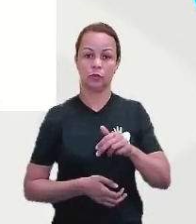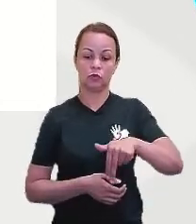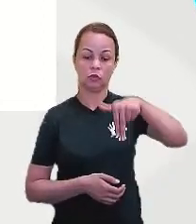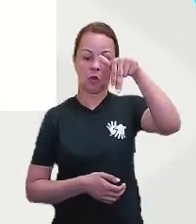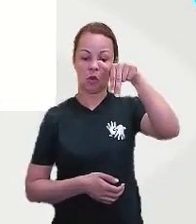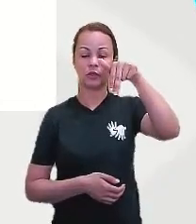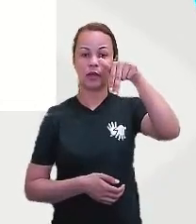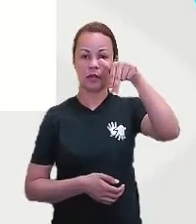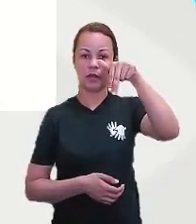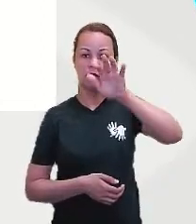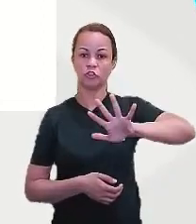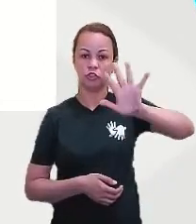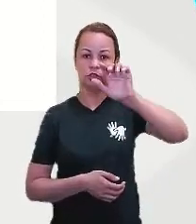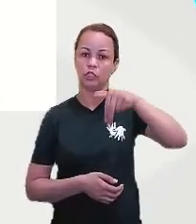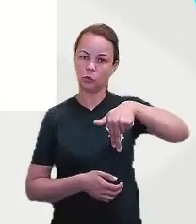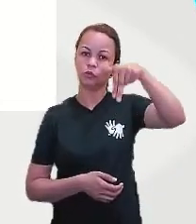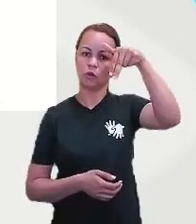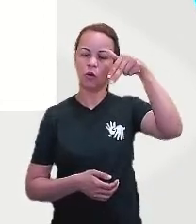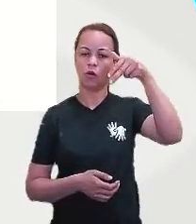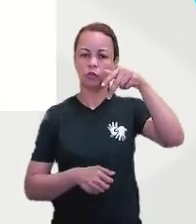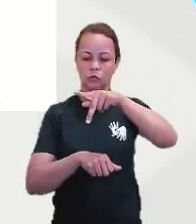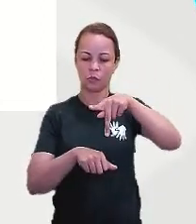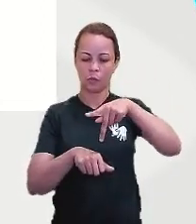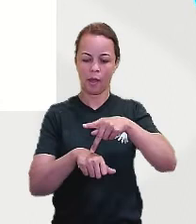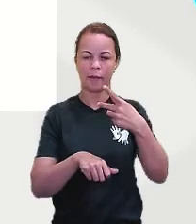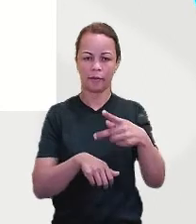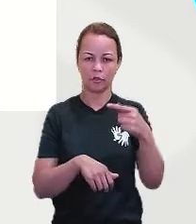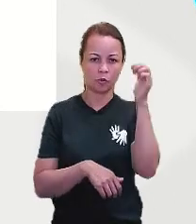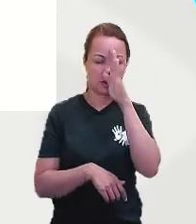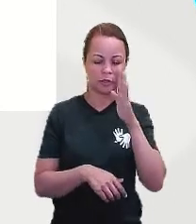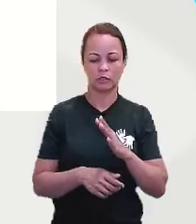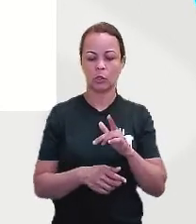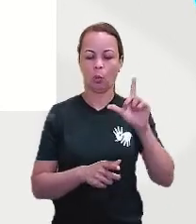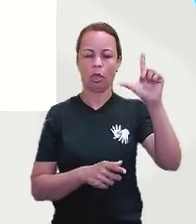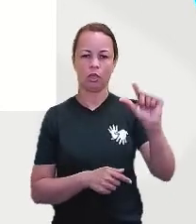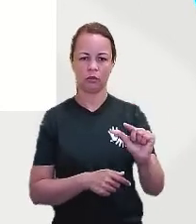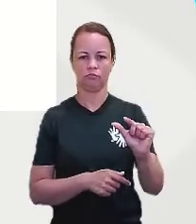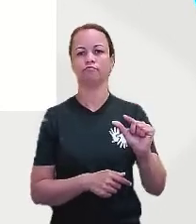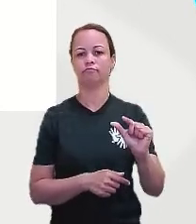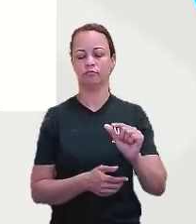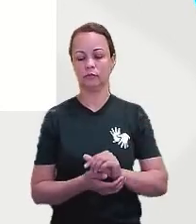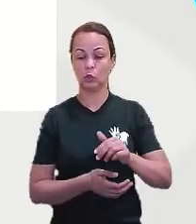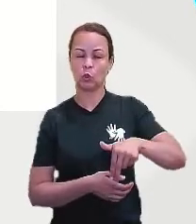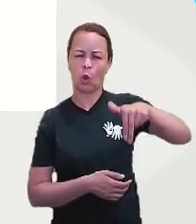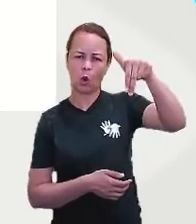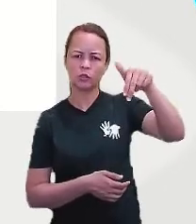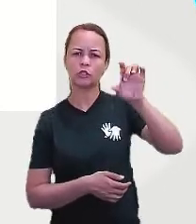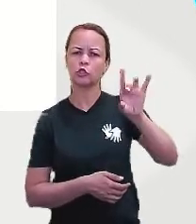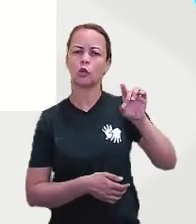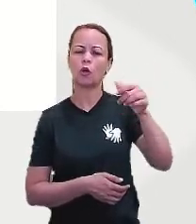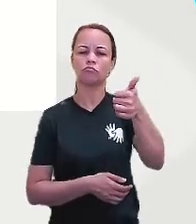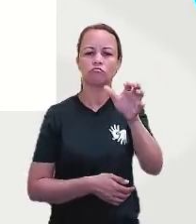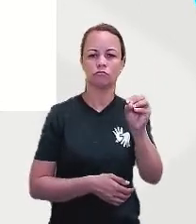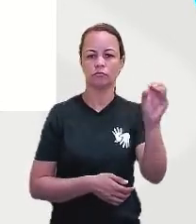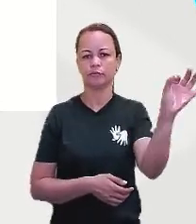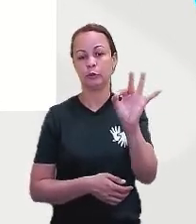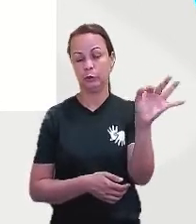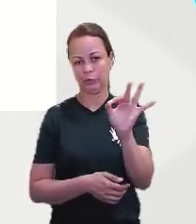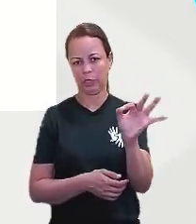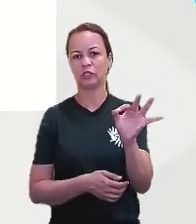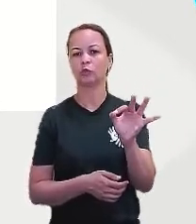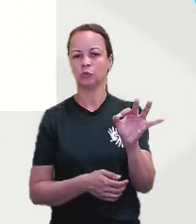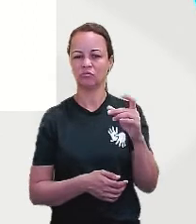a região Norte do nosso país são as que menos são atendidas com rede de esgoto. Né? No Norte, apenas 10% das